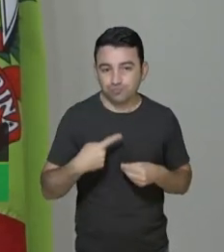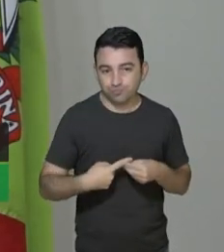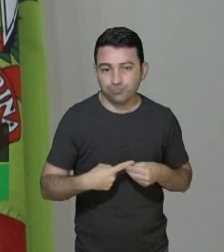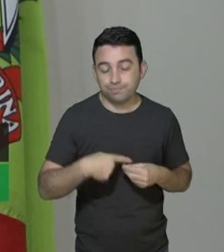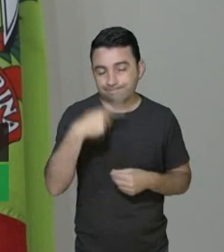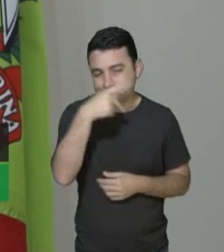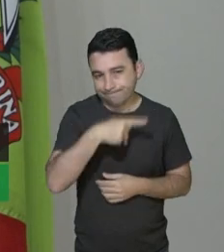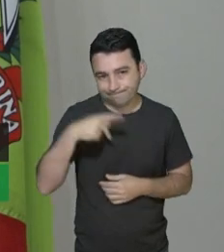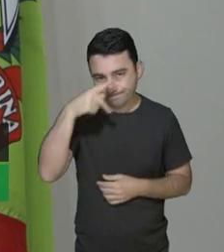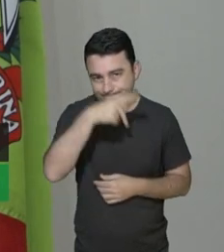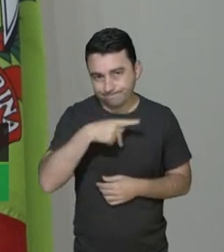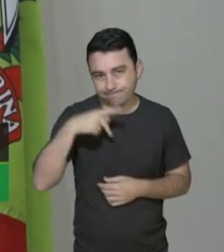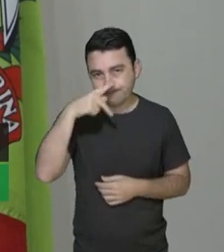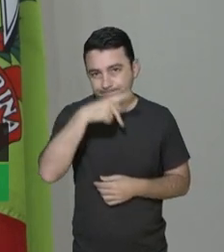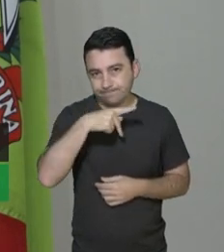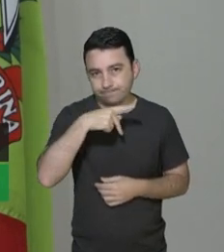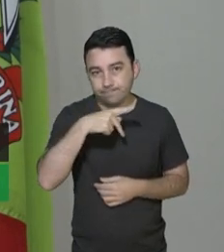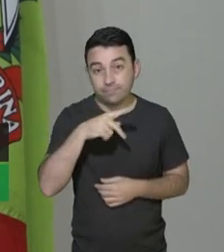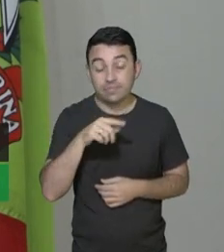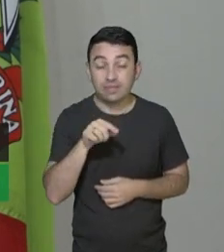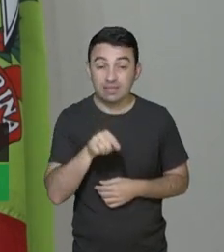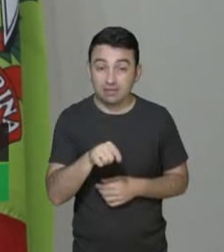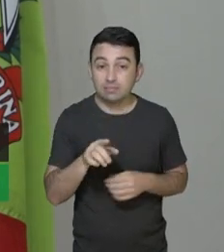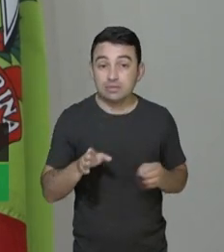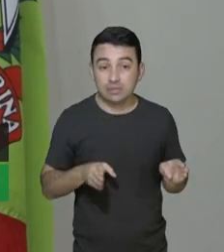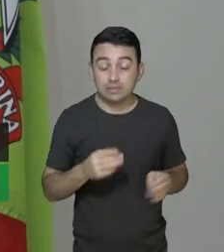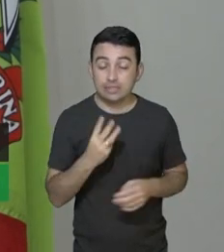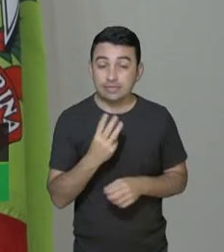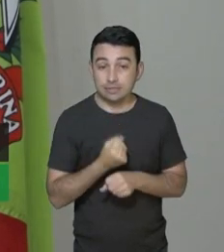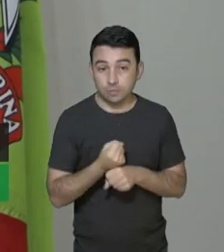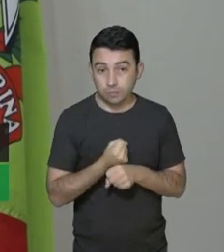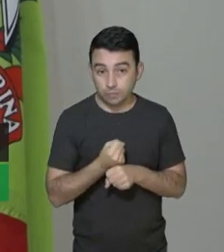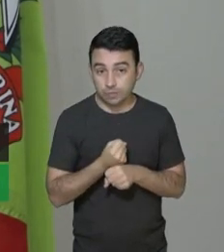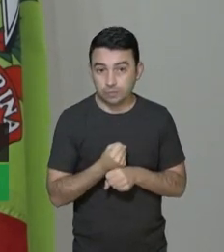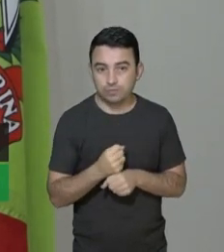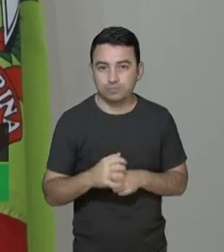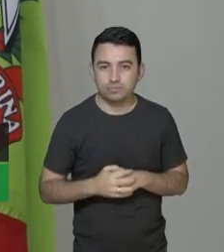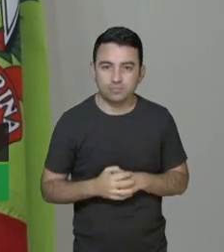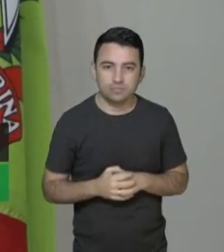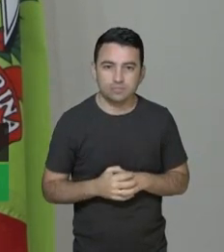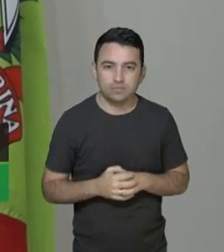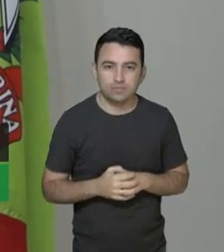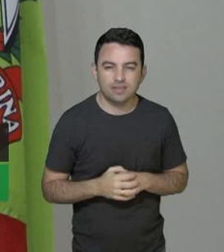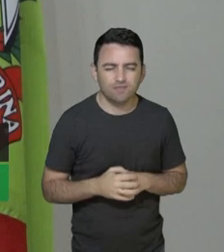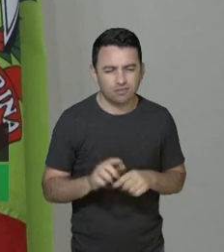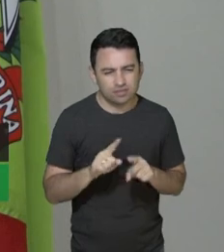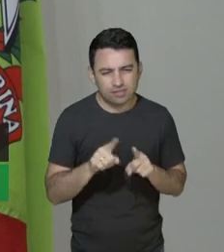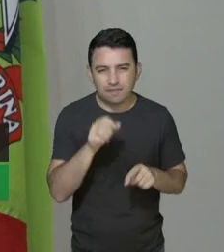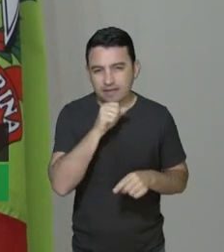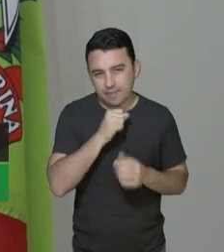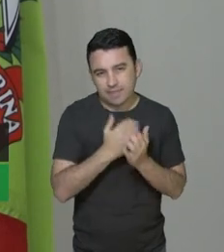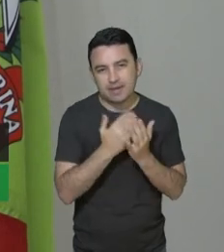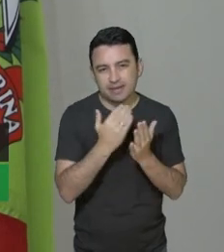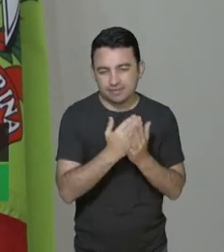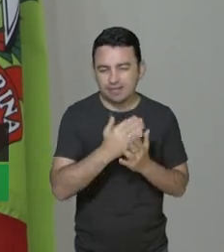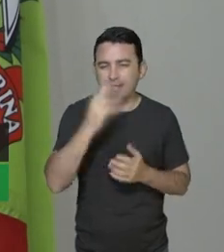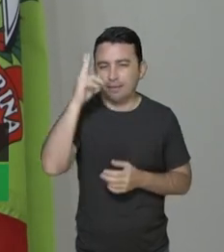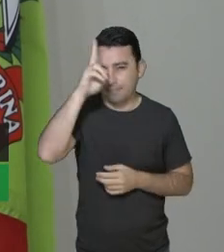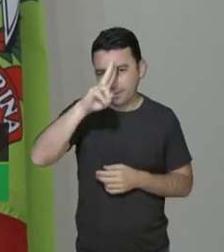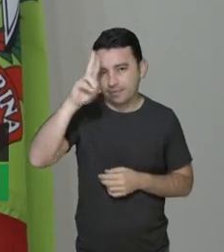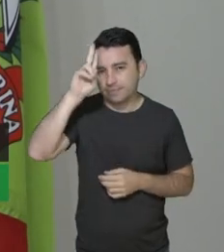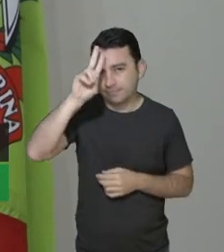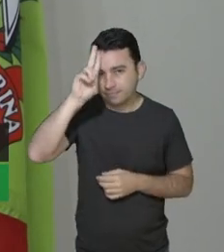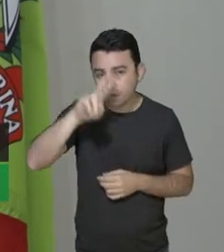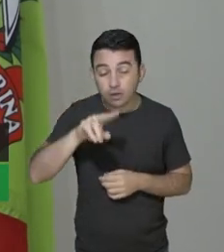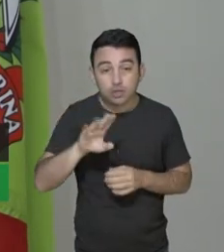Palhoça, mandato tampão de 3 anos. Quem é mais velho se recorda. Eu chegava